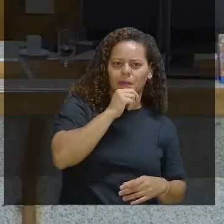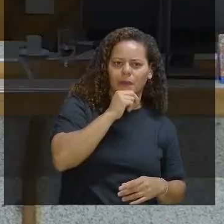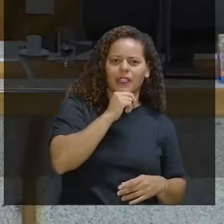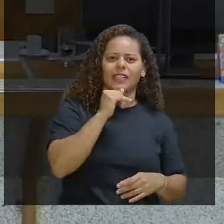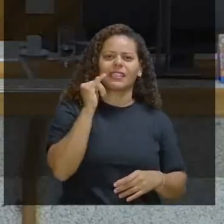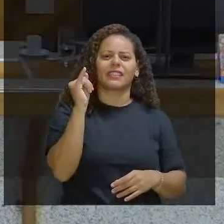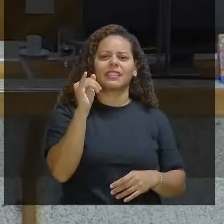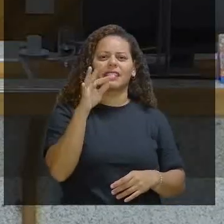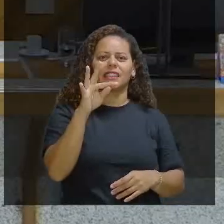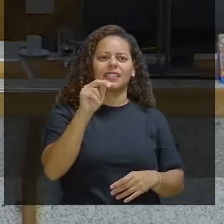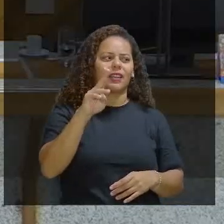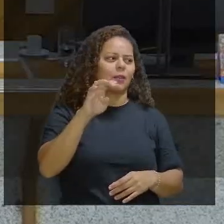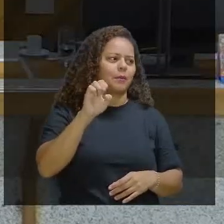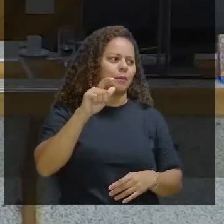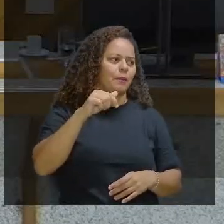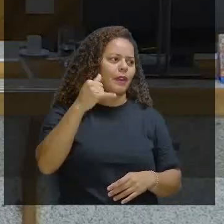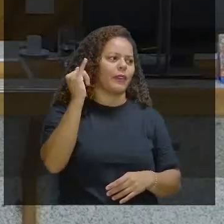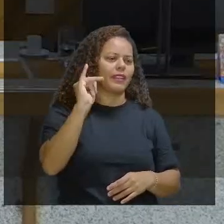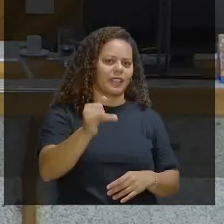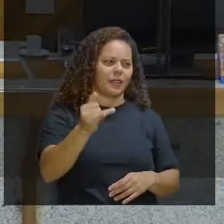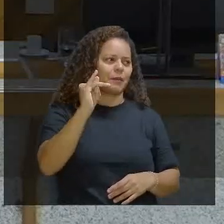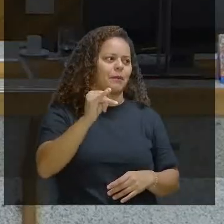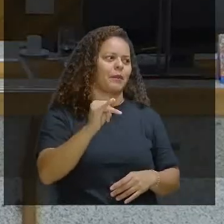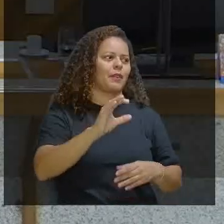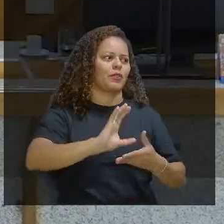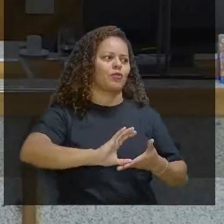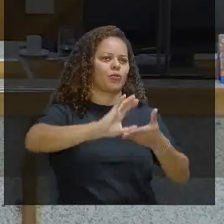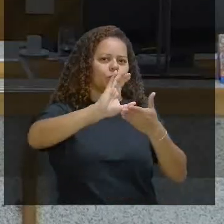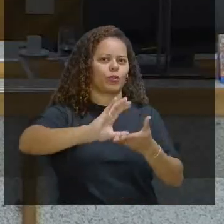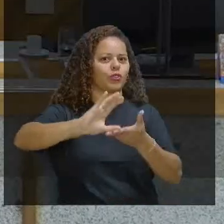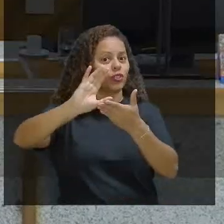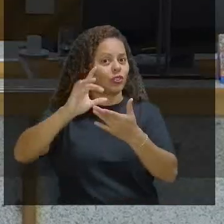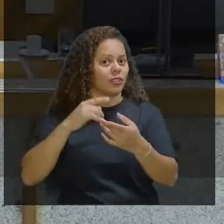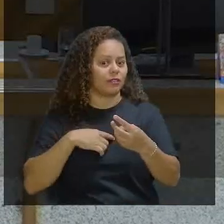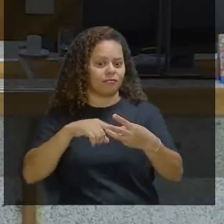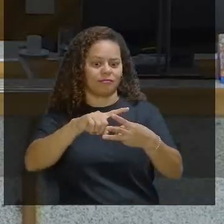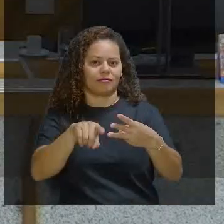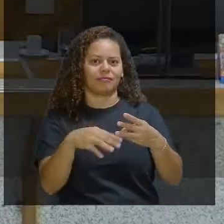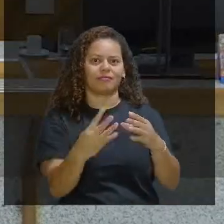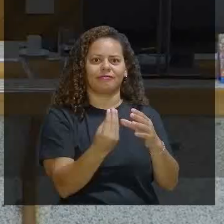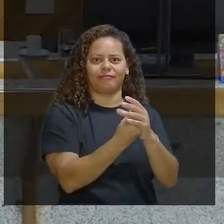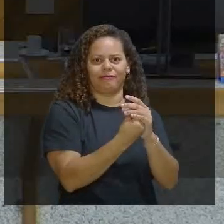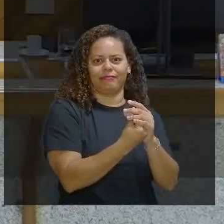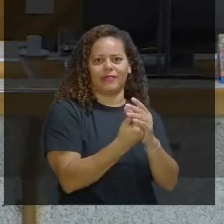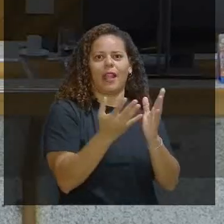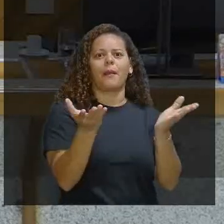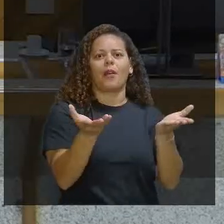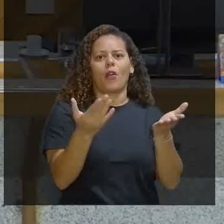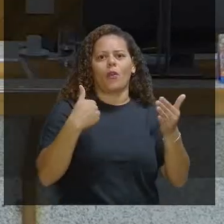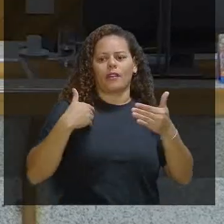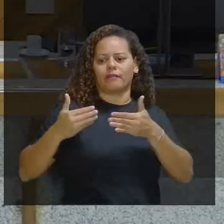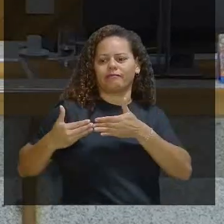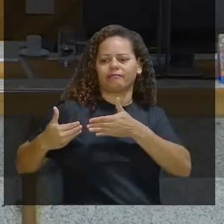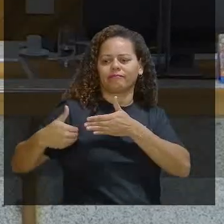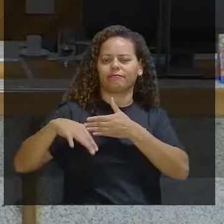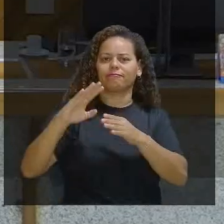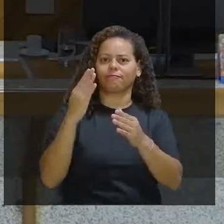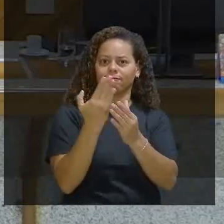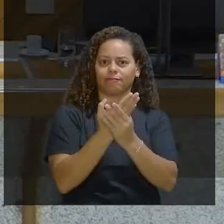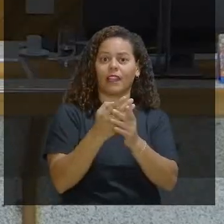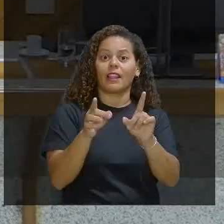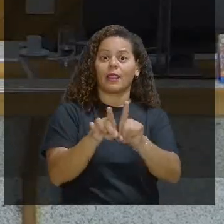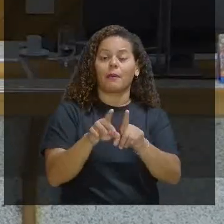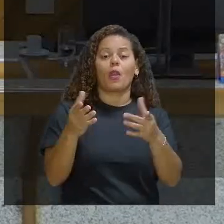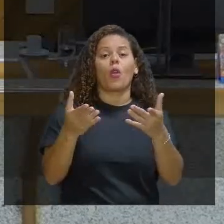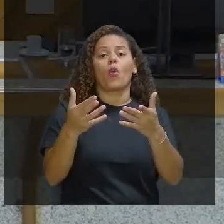Cutias. Importante, contudo, pontuar que a competência da 2ª zona para atuar na fase pré-processual como juiz da garantia